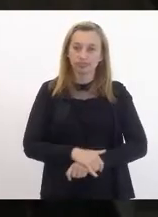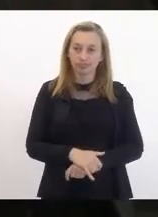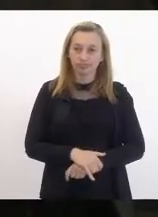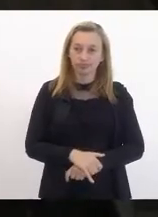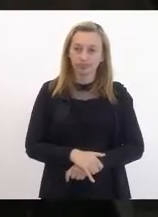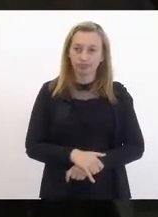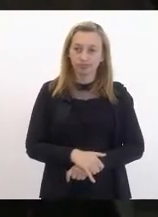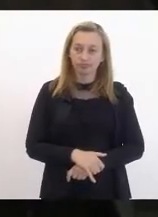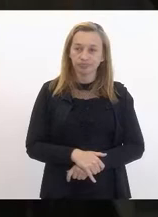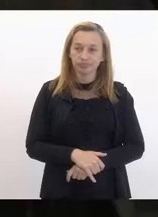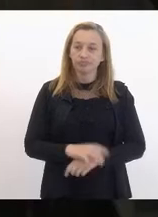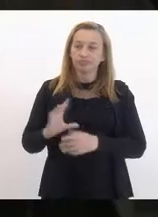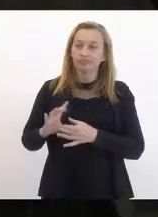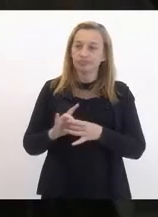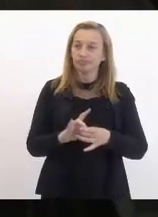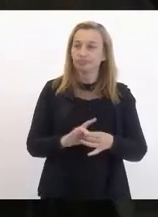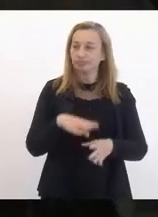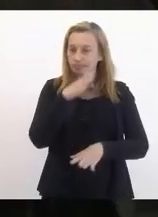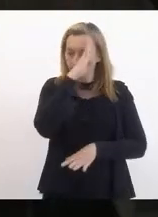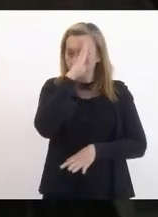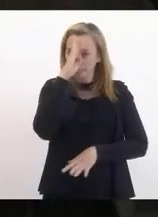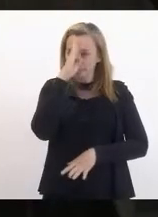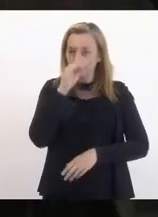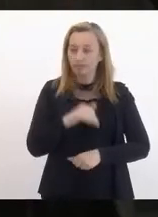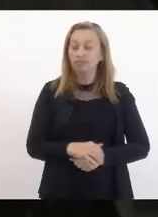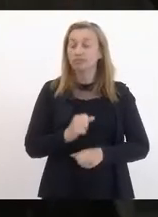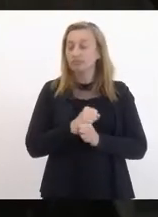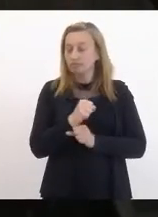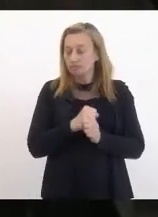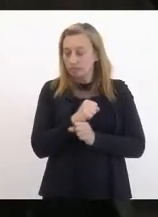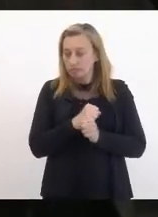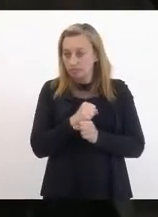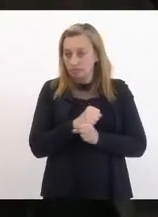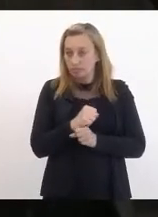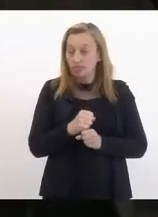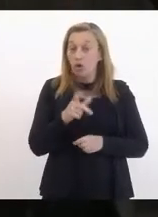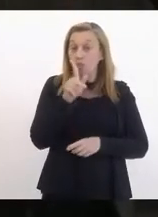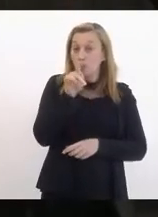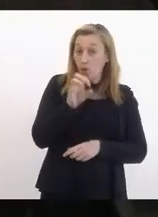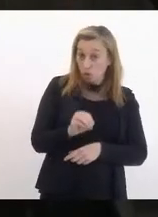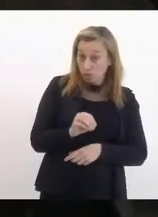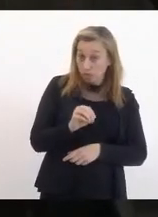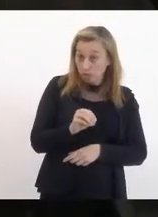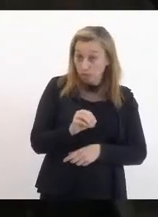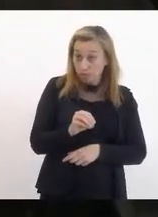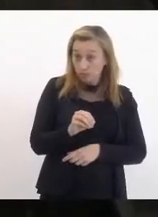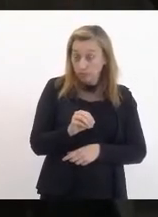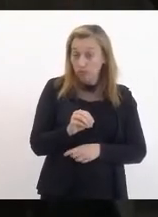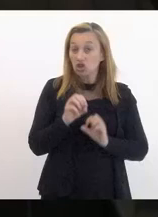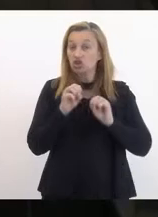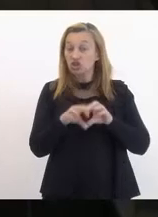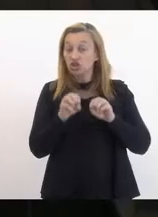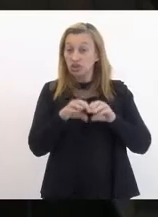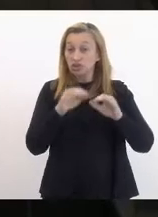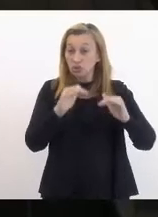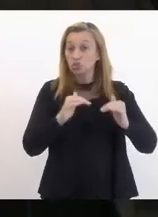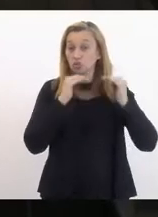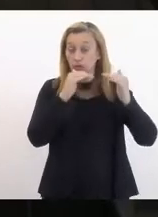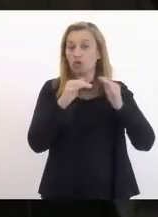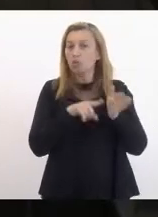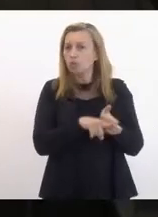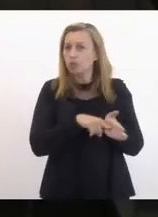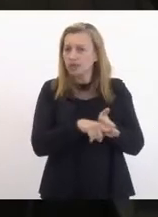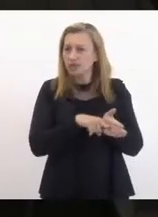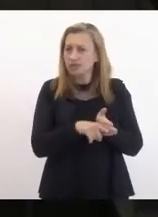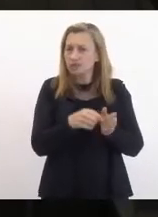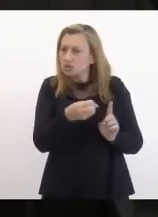É consolidada academicamente há muito tempo, é um polo de ensino superior, de pesquisa,